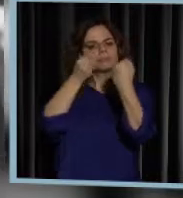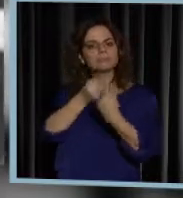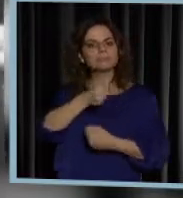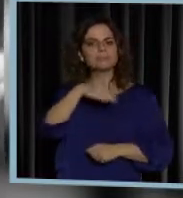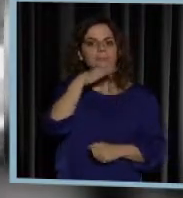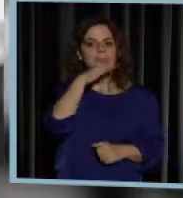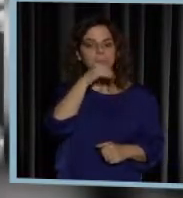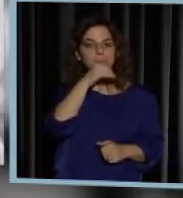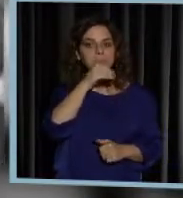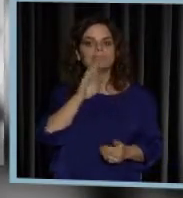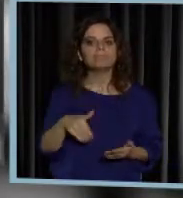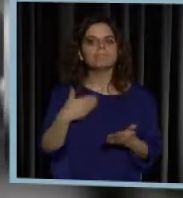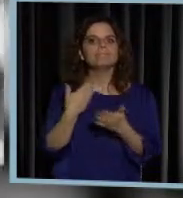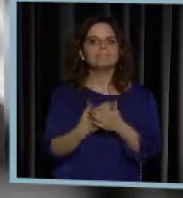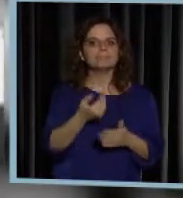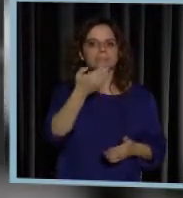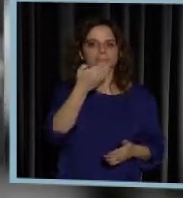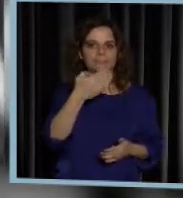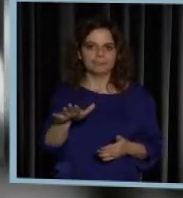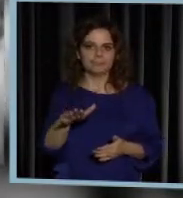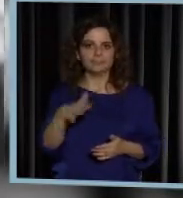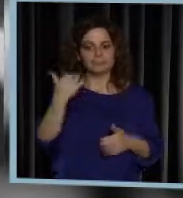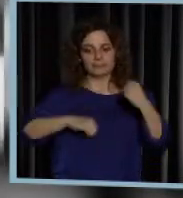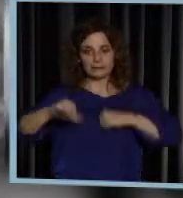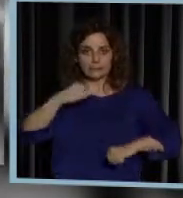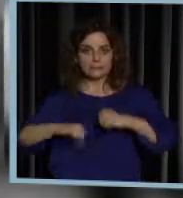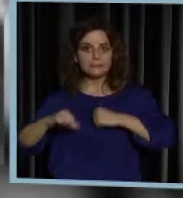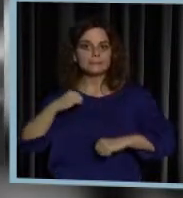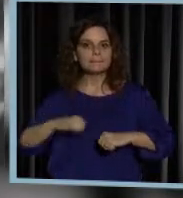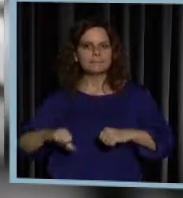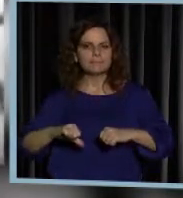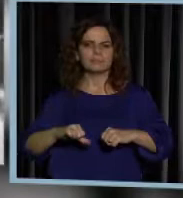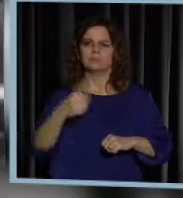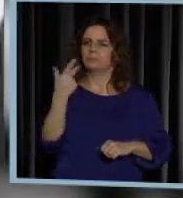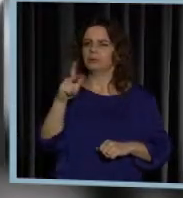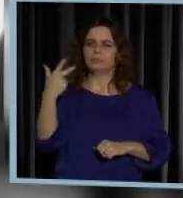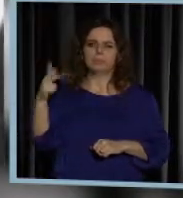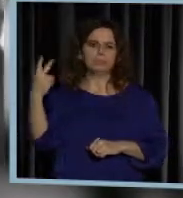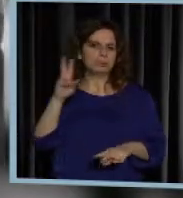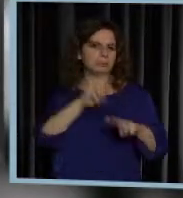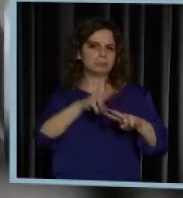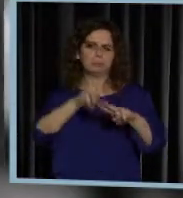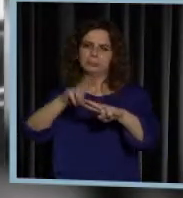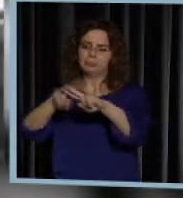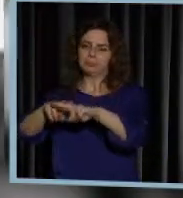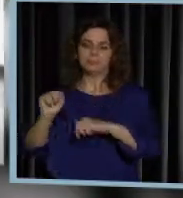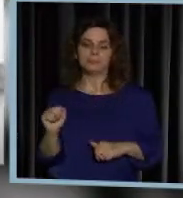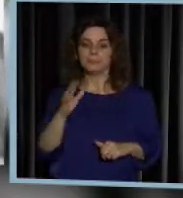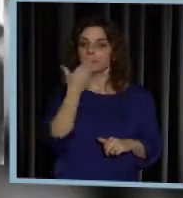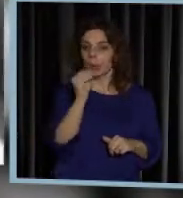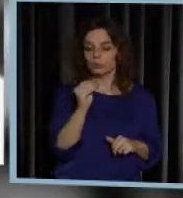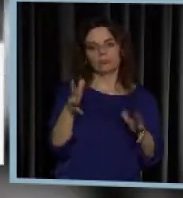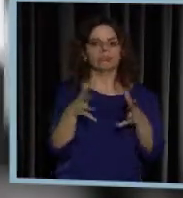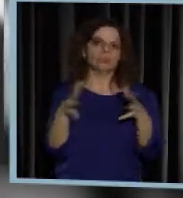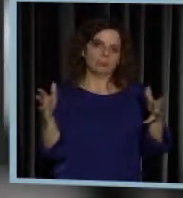a polícia provocam 700 feridos, centenas de detenções. Os estudantes, a